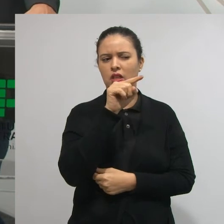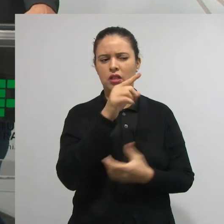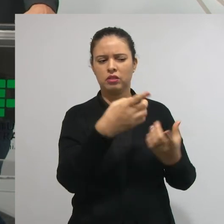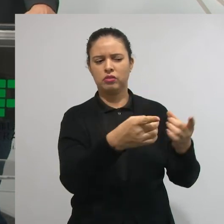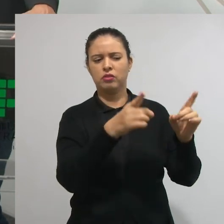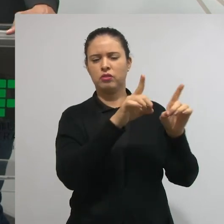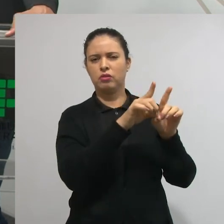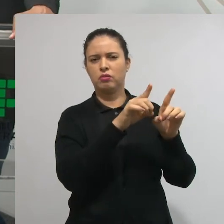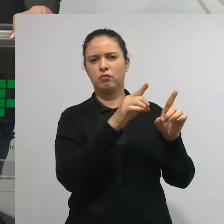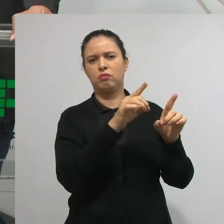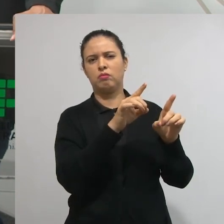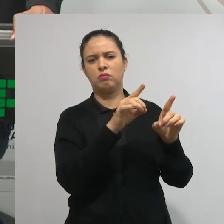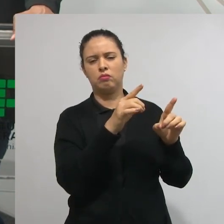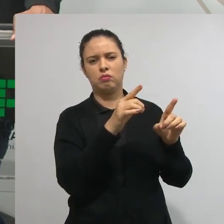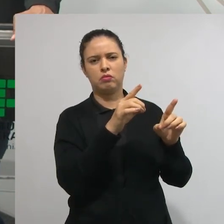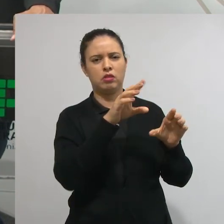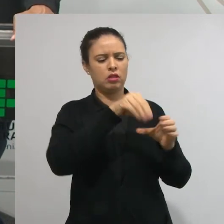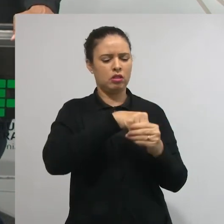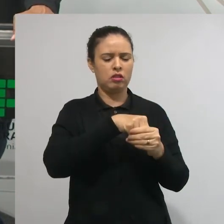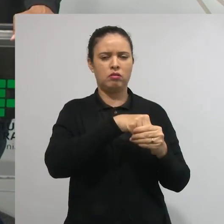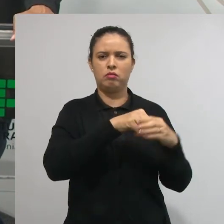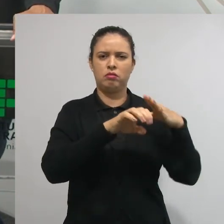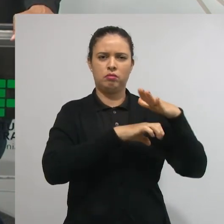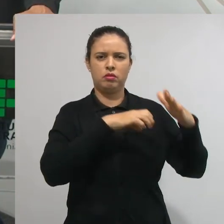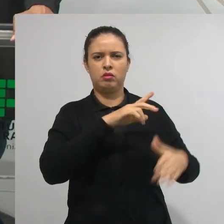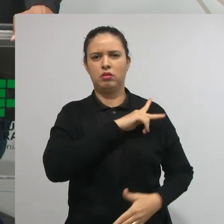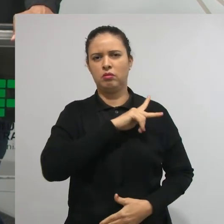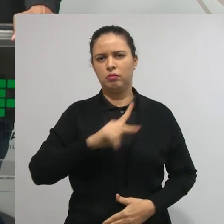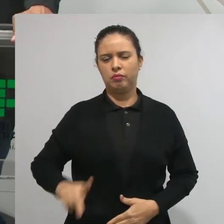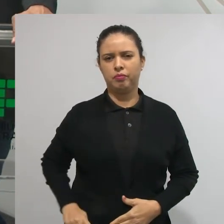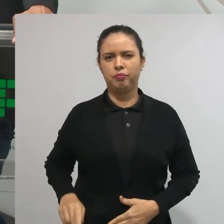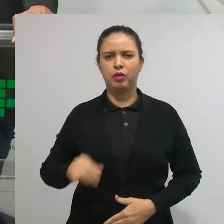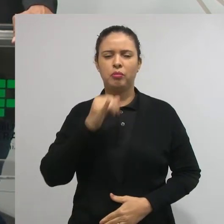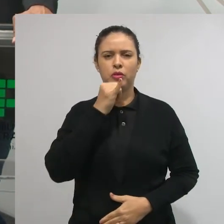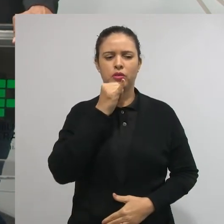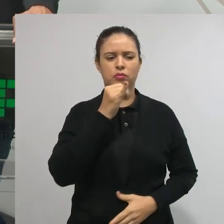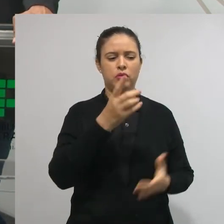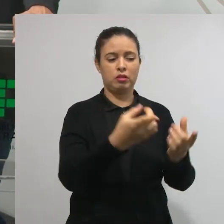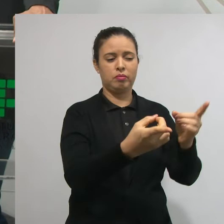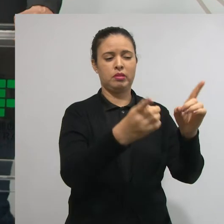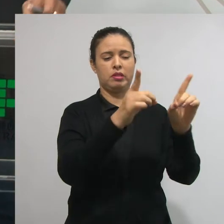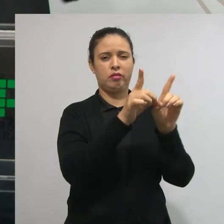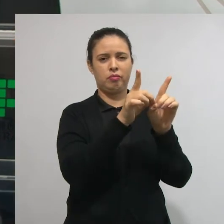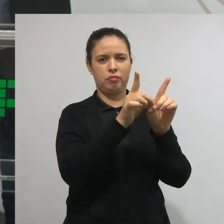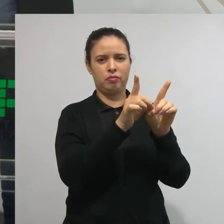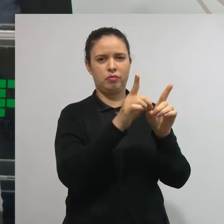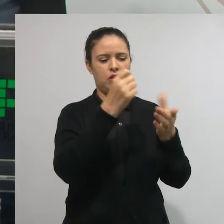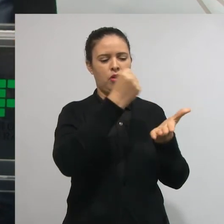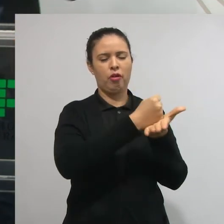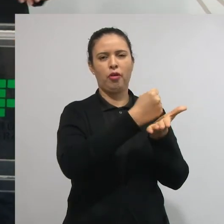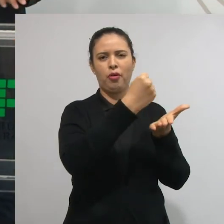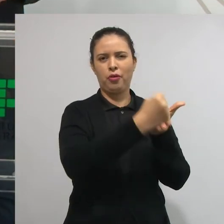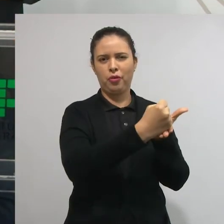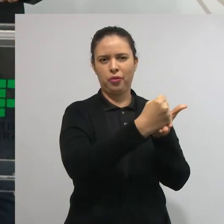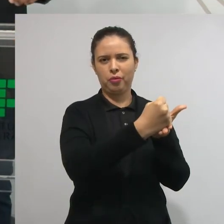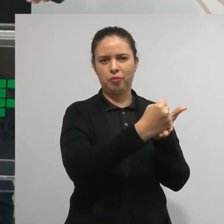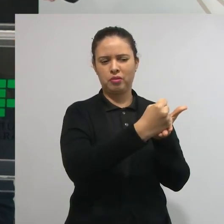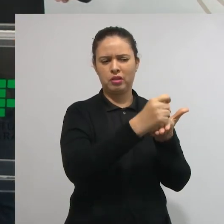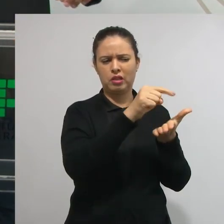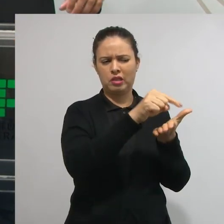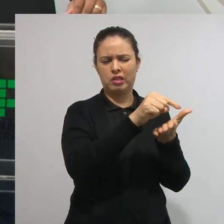lá, vamos falar na administração pública, o setor de licitações funcionaria sem um setor, de